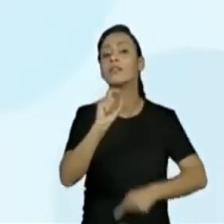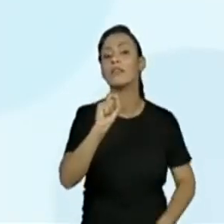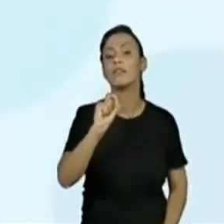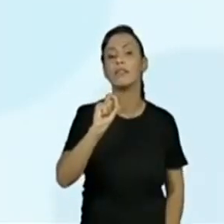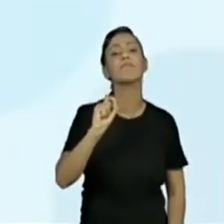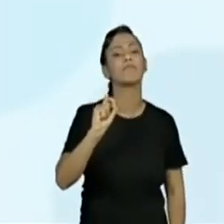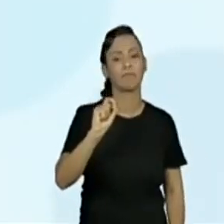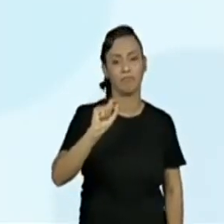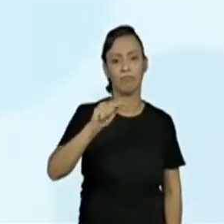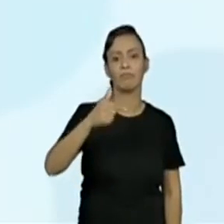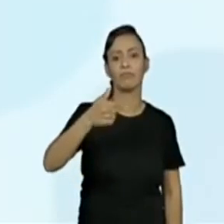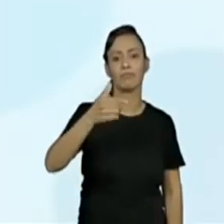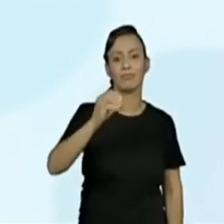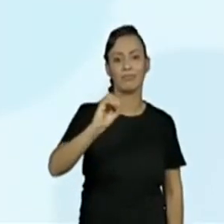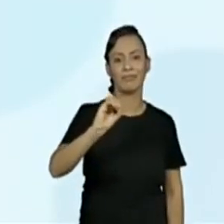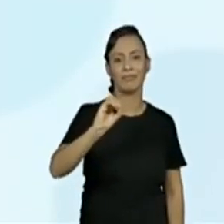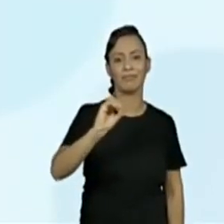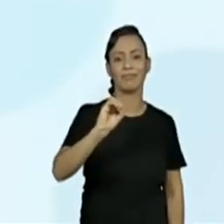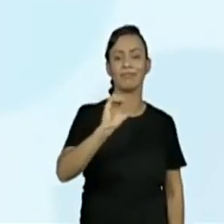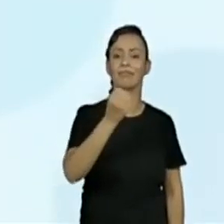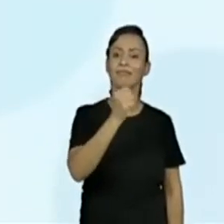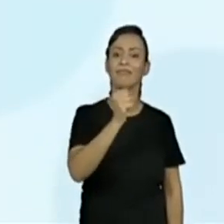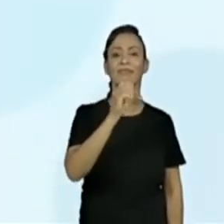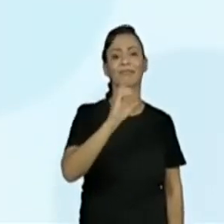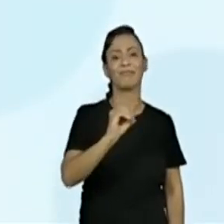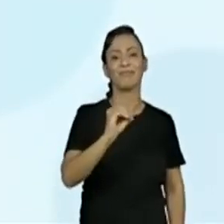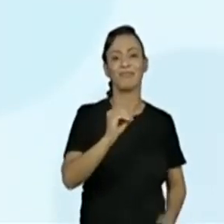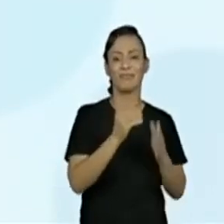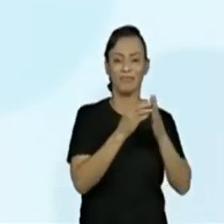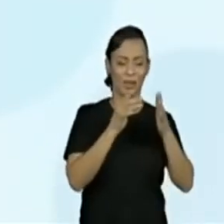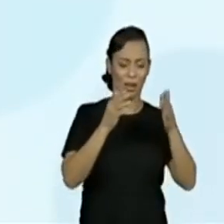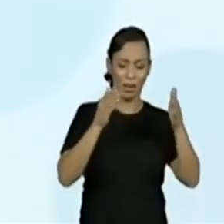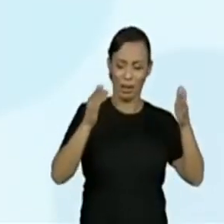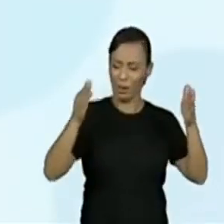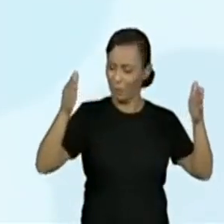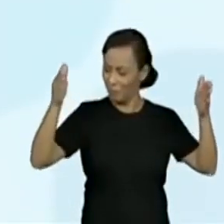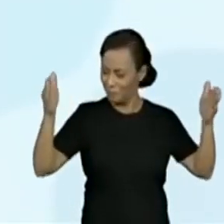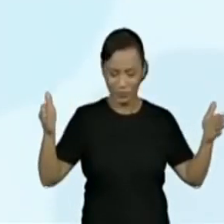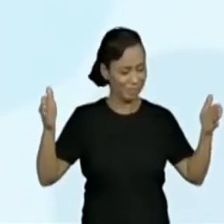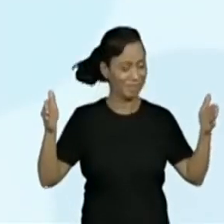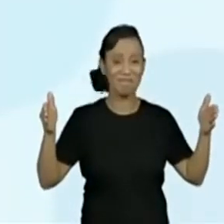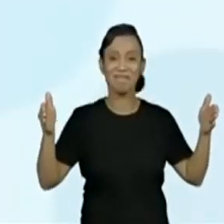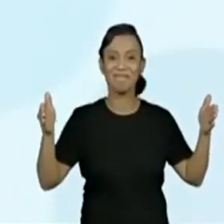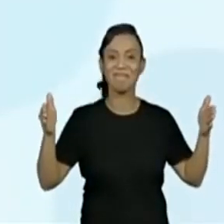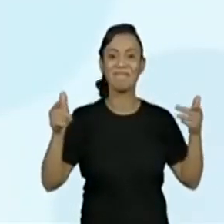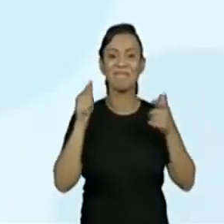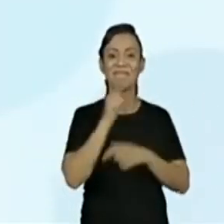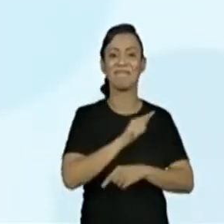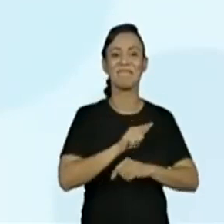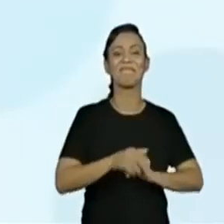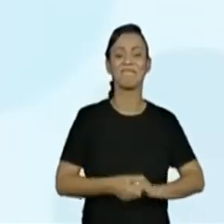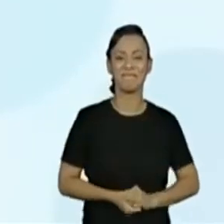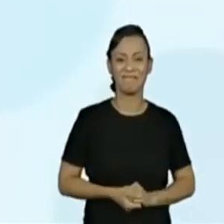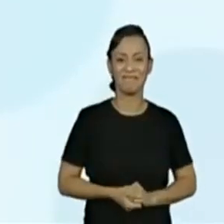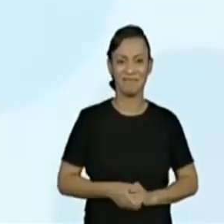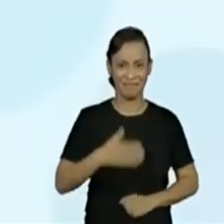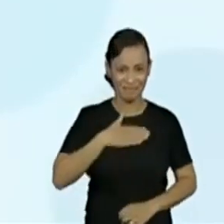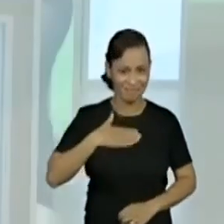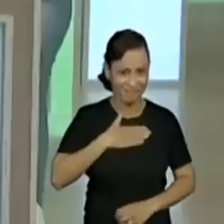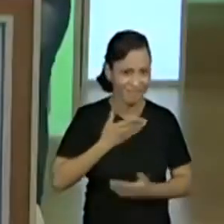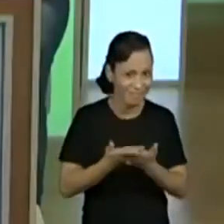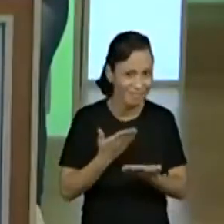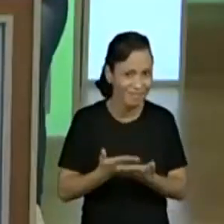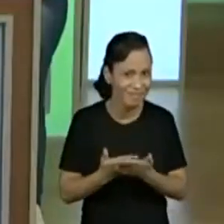80. E aí descobrimos já os 7 próximos números. Todos eles, não é? Muito bom. E aí, gostaram da